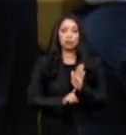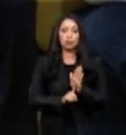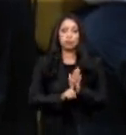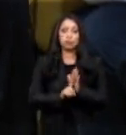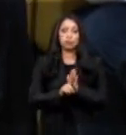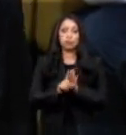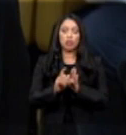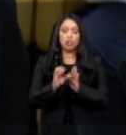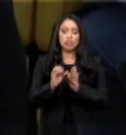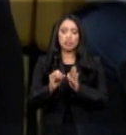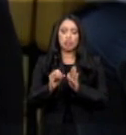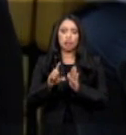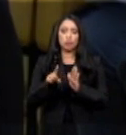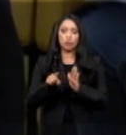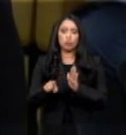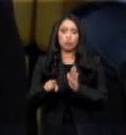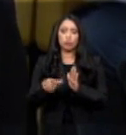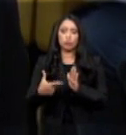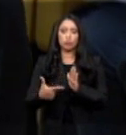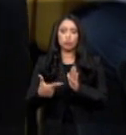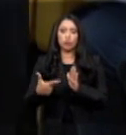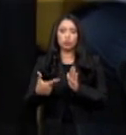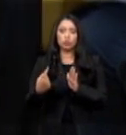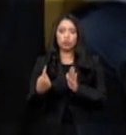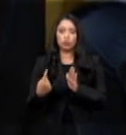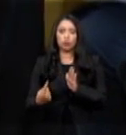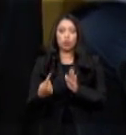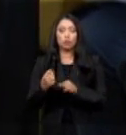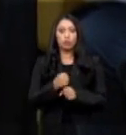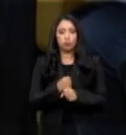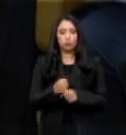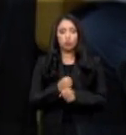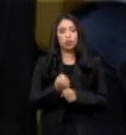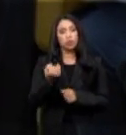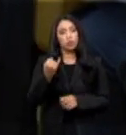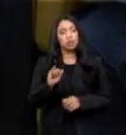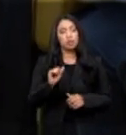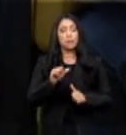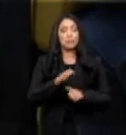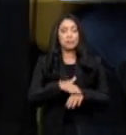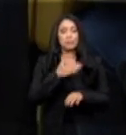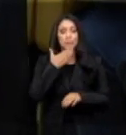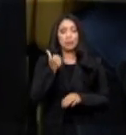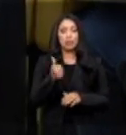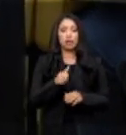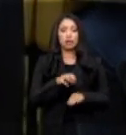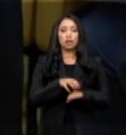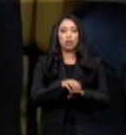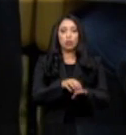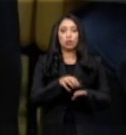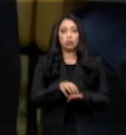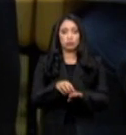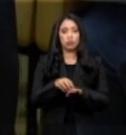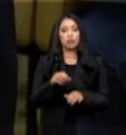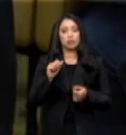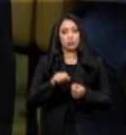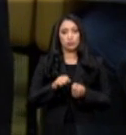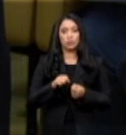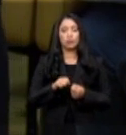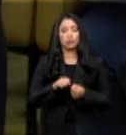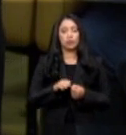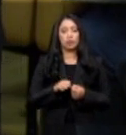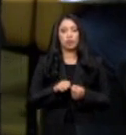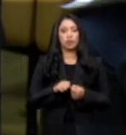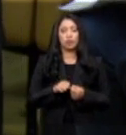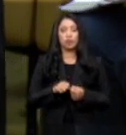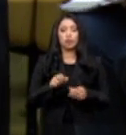adicionais 0,21 pontos percentuais ao ano se os aprimoramentos na infraestrutura de transportes forem feitos. Por